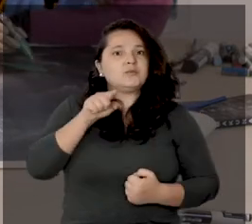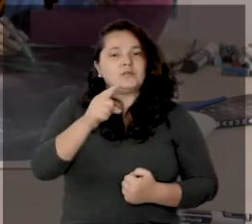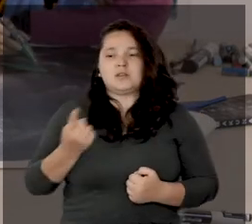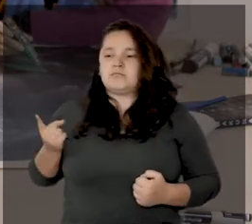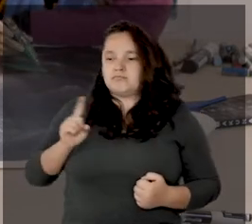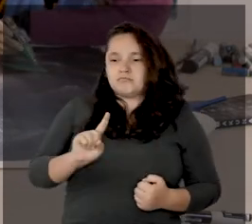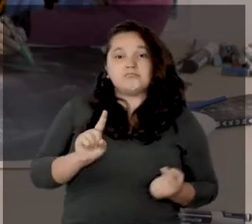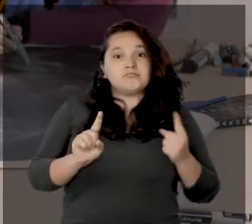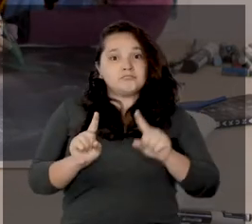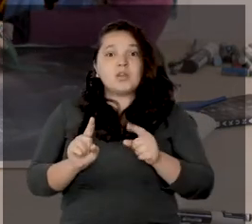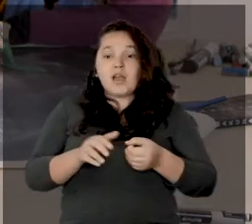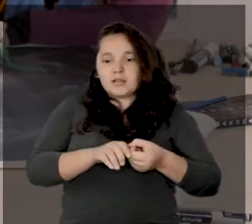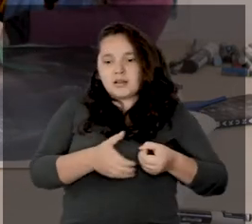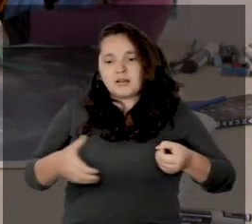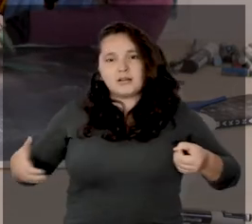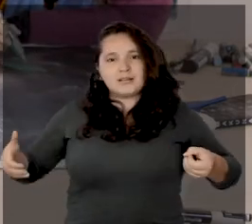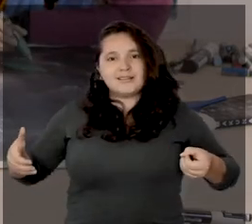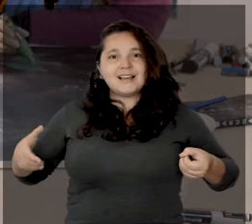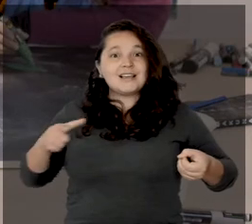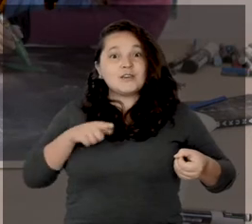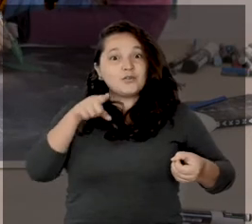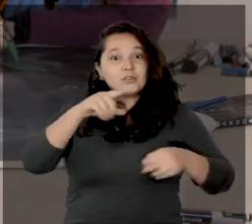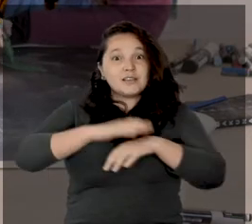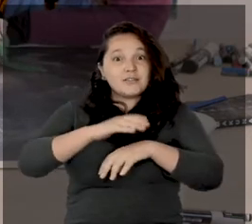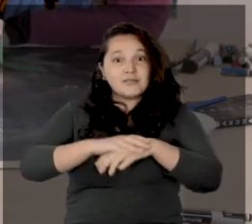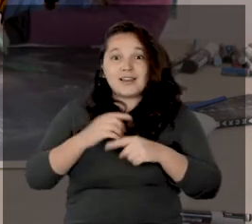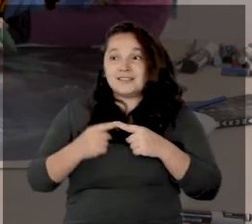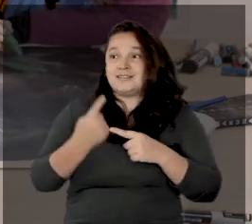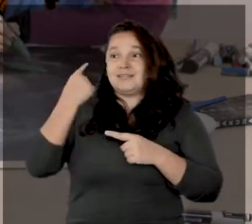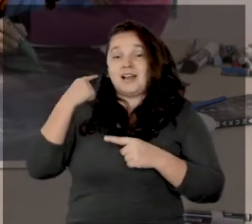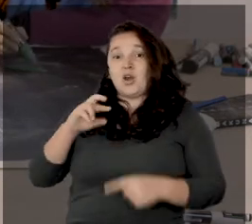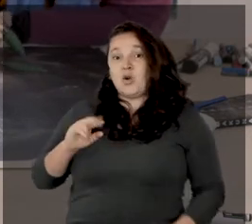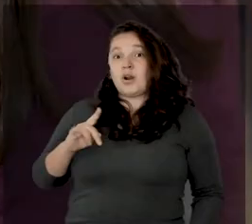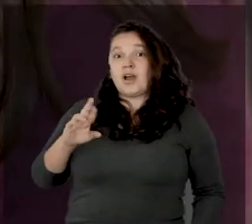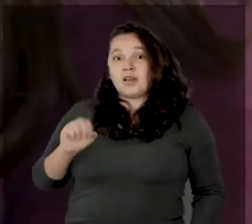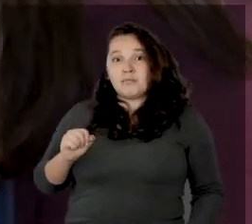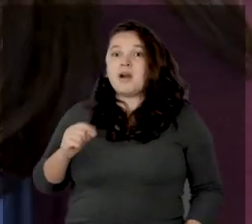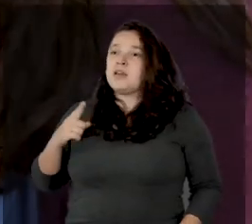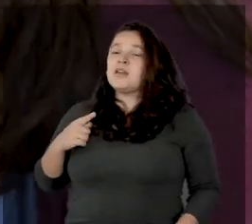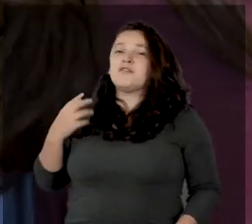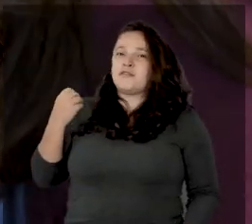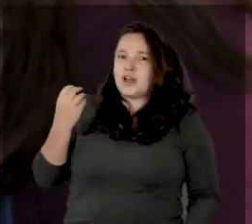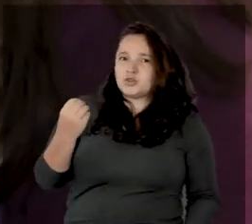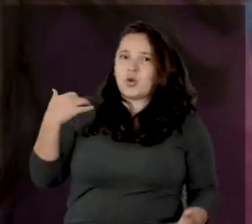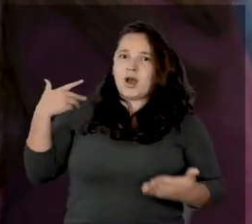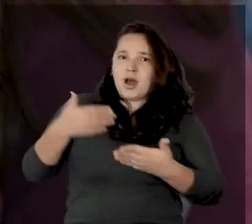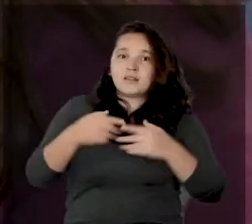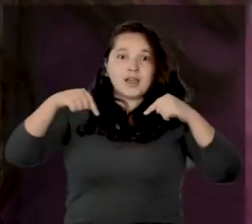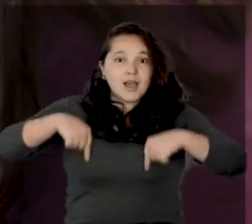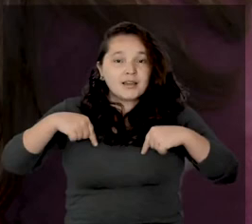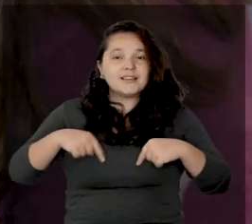esse tecido, essa obra que veio lá de Roraima, que viajou pra caramba para chegar até aqui, e que foi trabalhada lá, né,